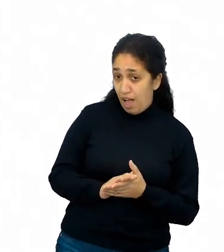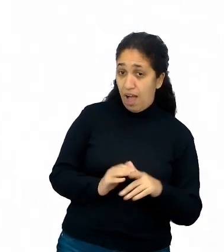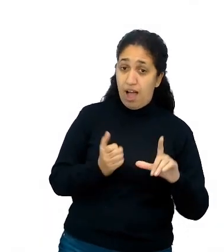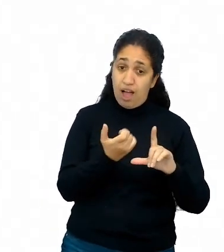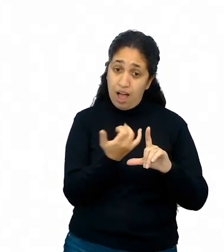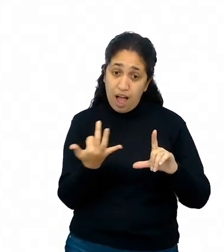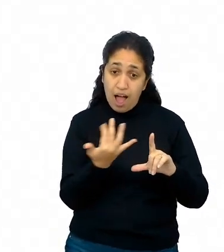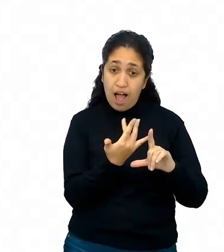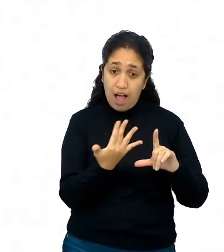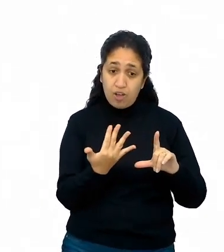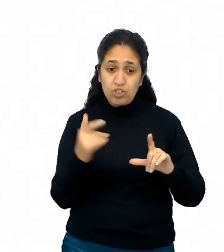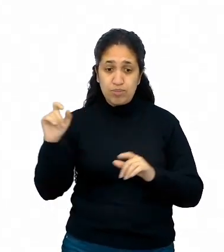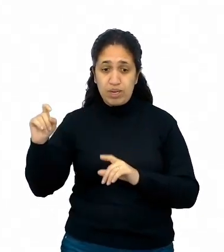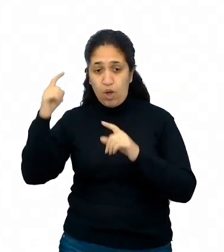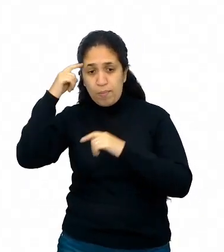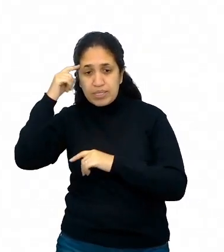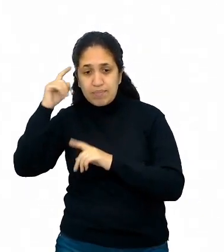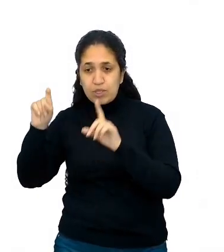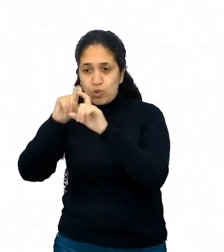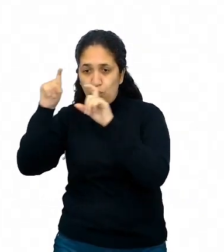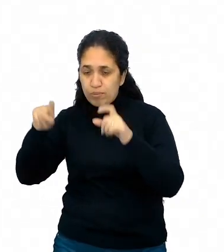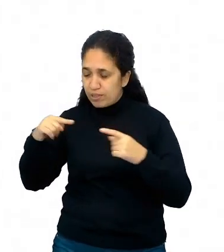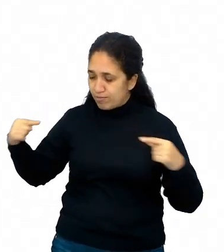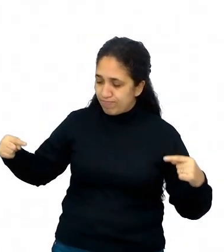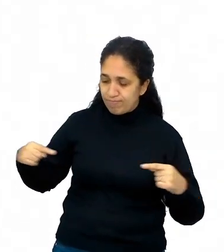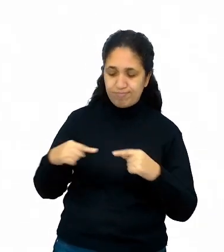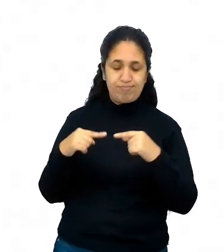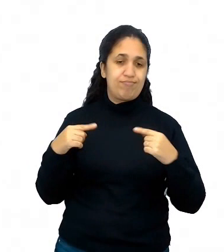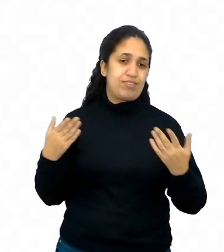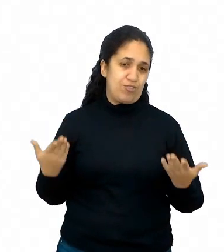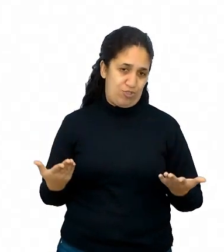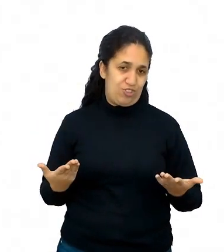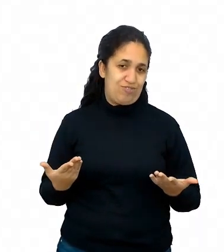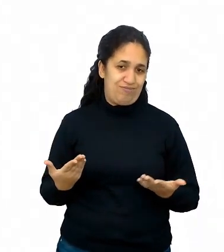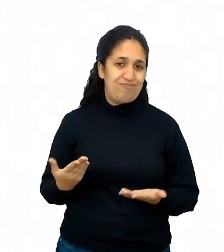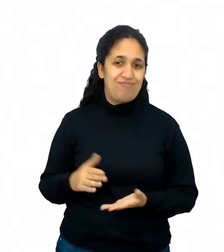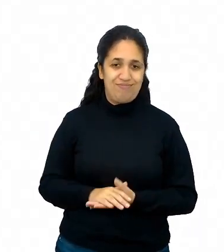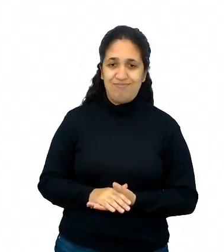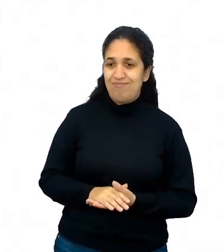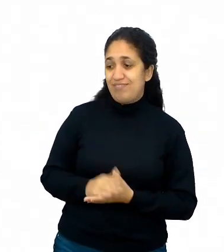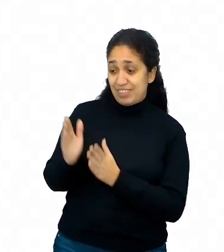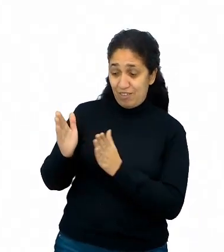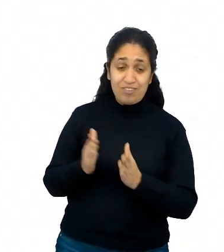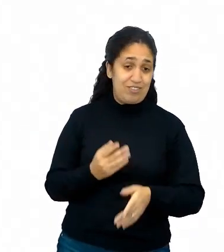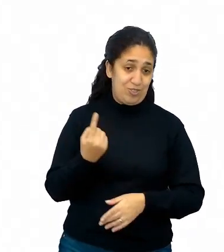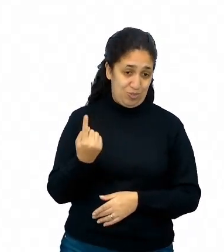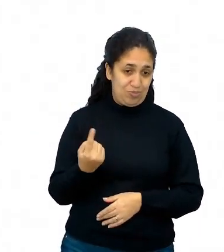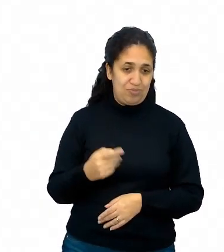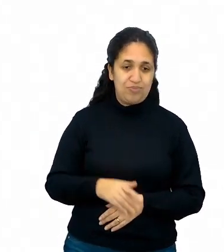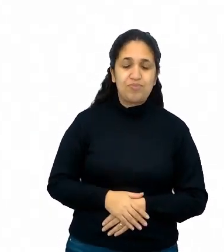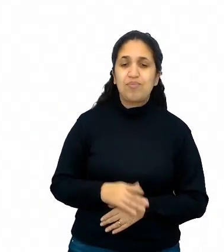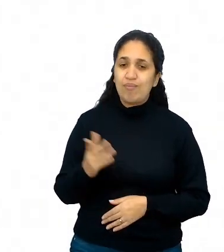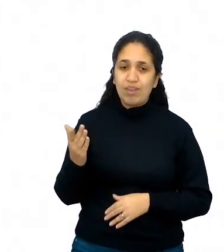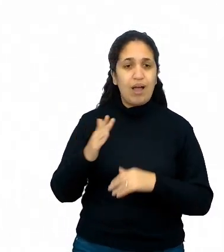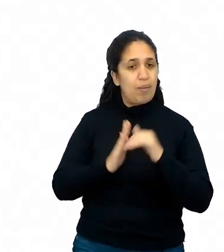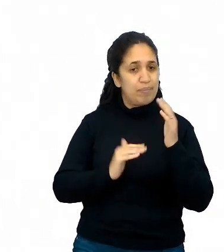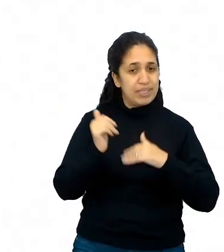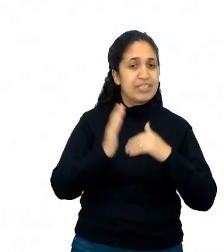encontra com o pensamento computacional, que é a nossa unidade lá da F1. A